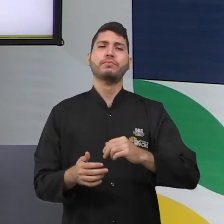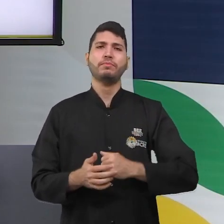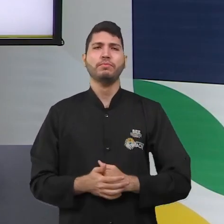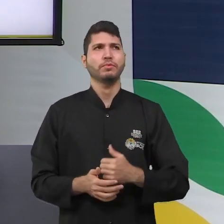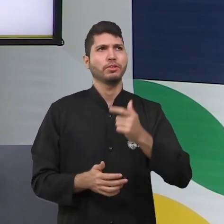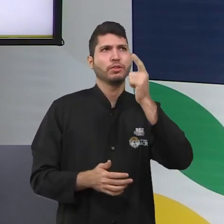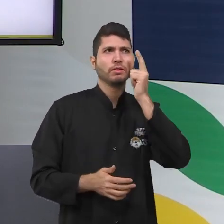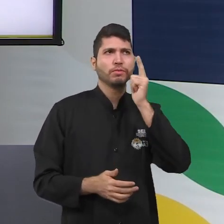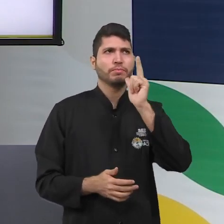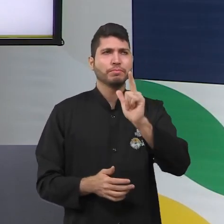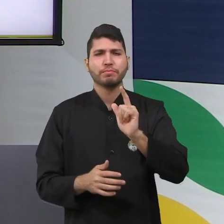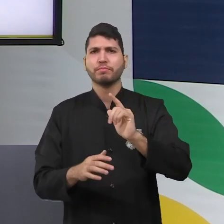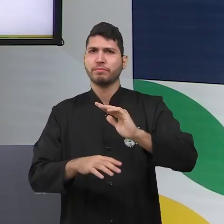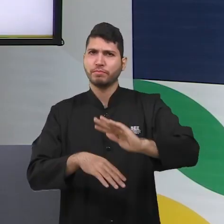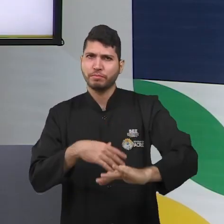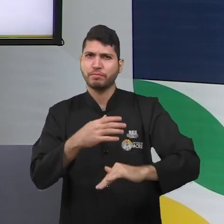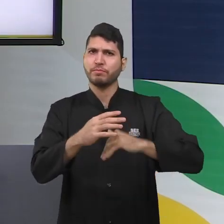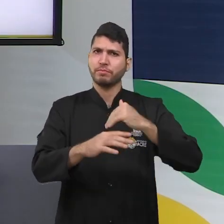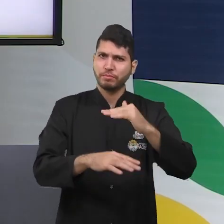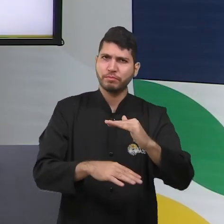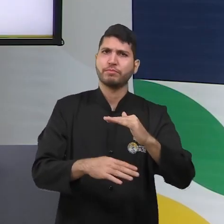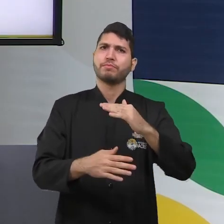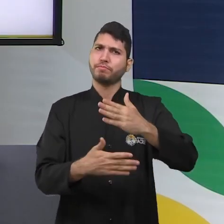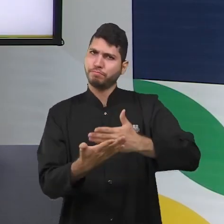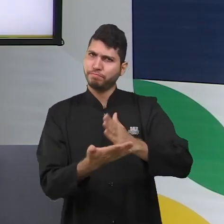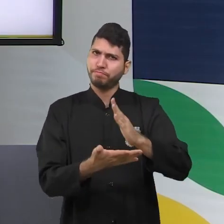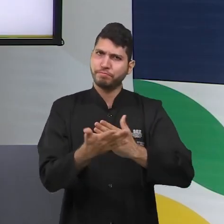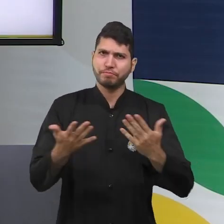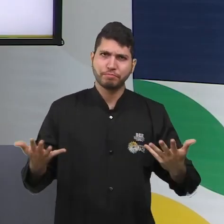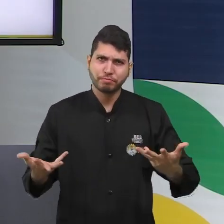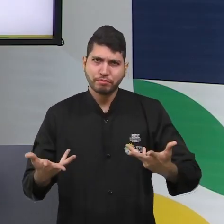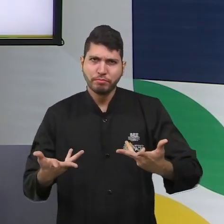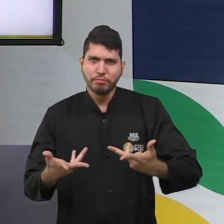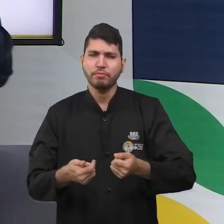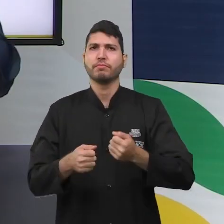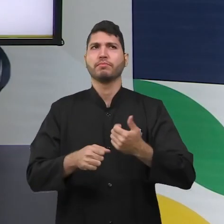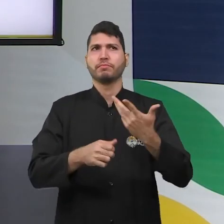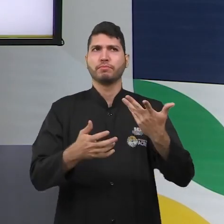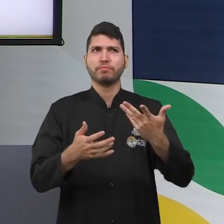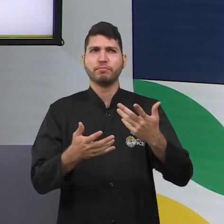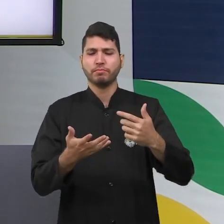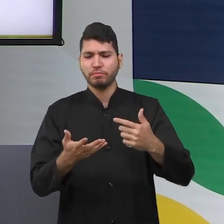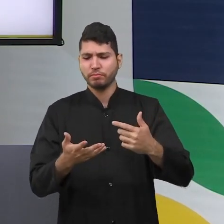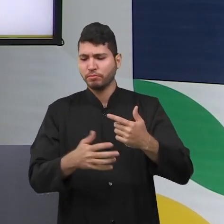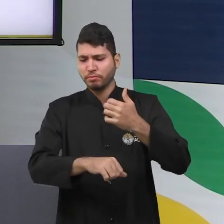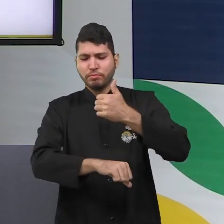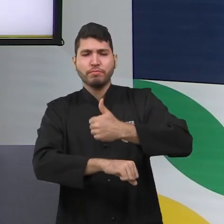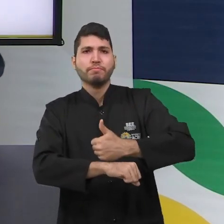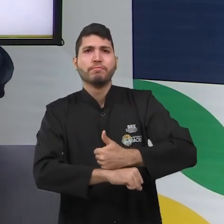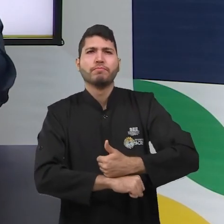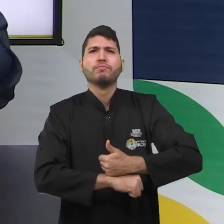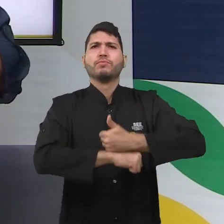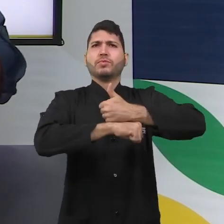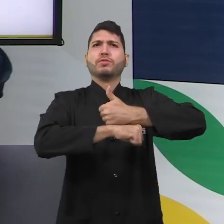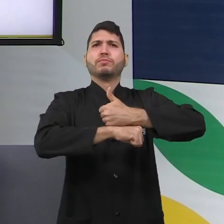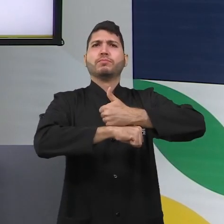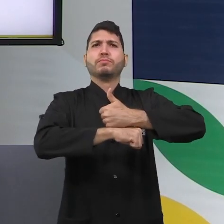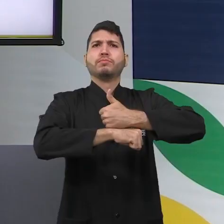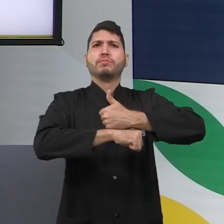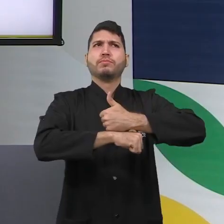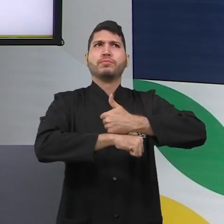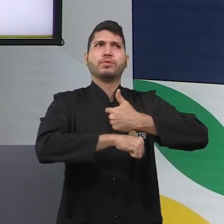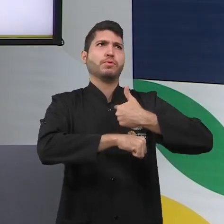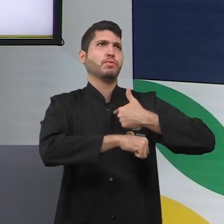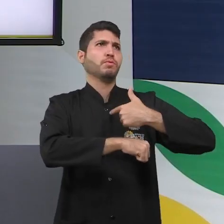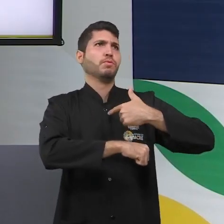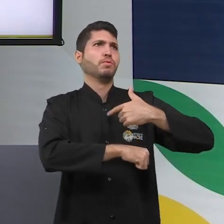consigo desenvolver algumas habilidades. Dentre elas, por exemplo, aqui é a liderança. Você se tornou o capitão de um time e, a partir dali, você